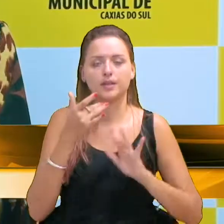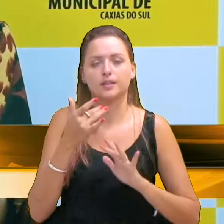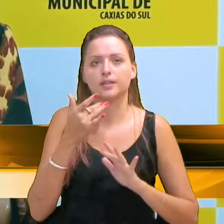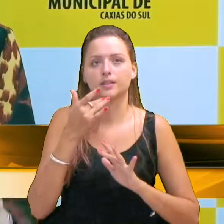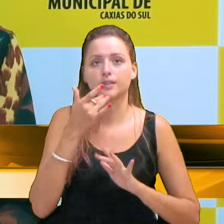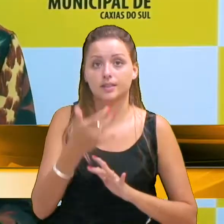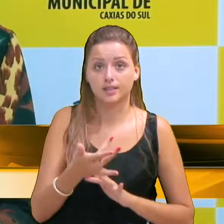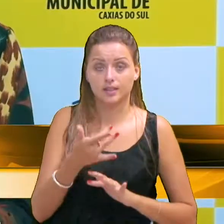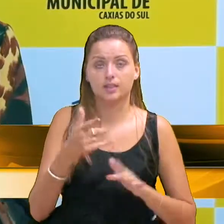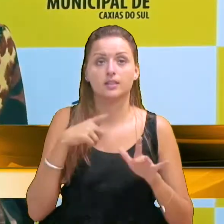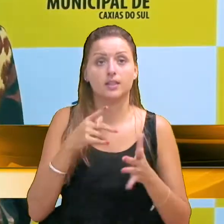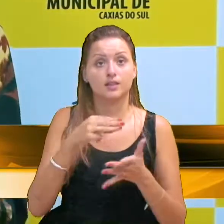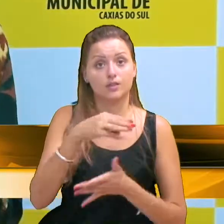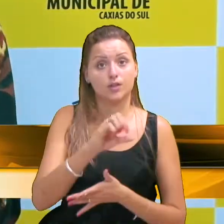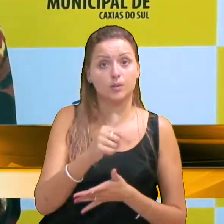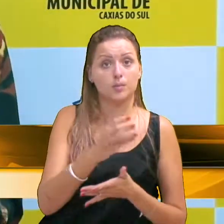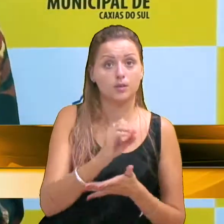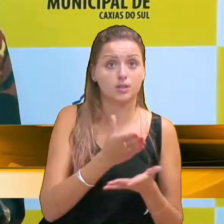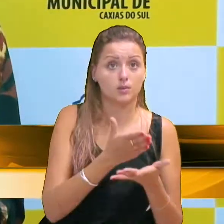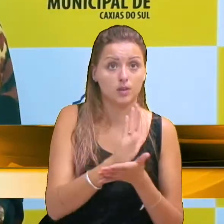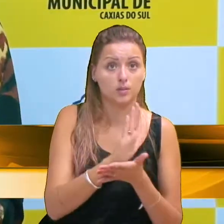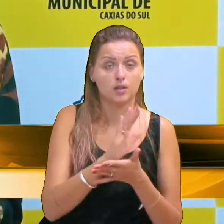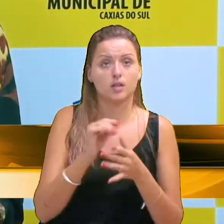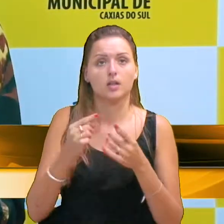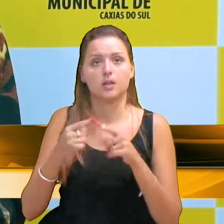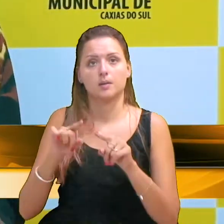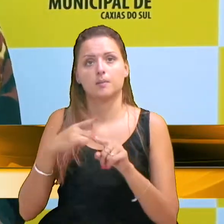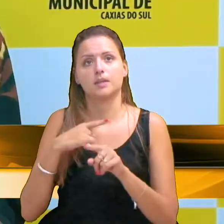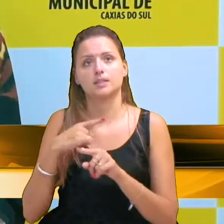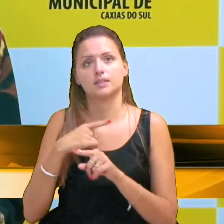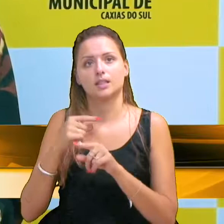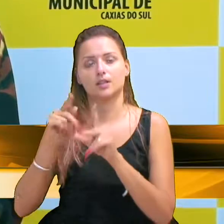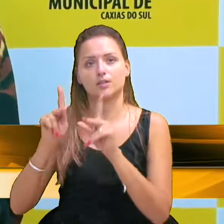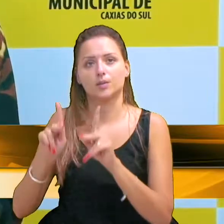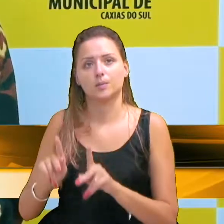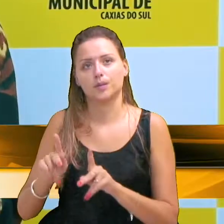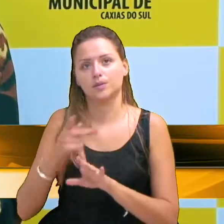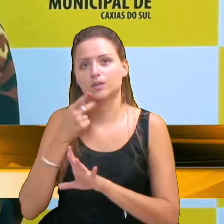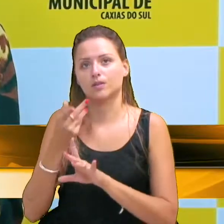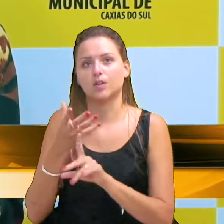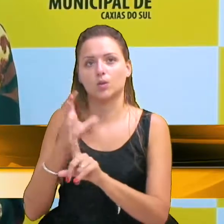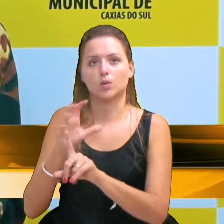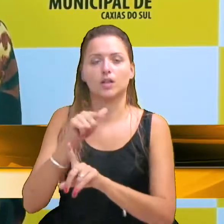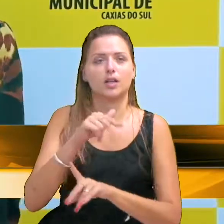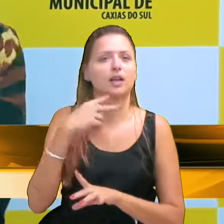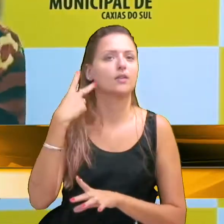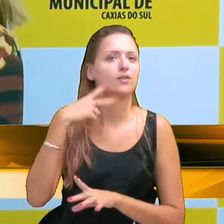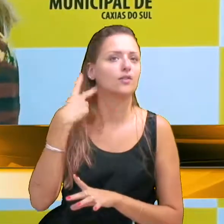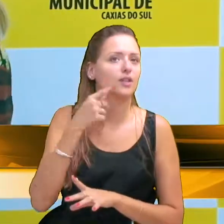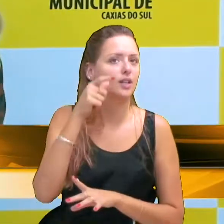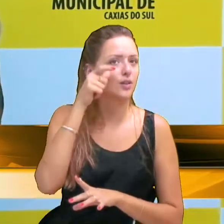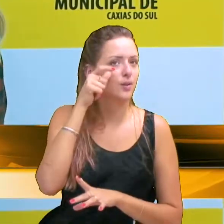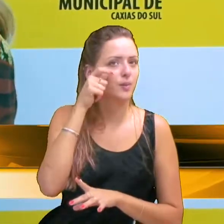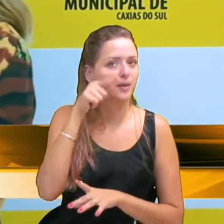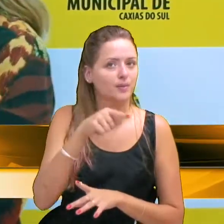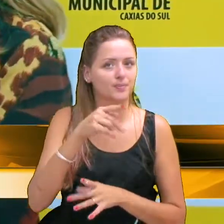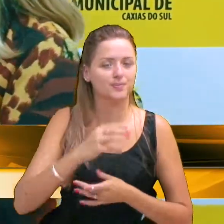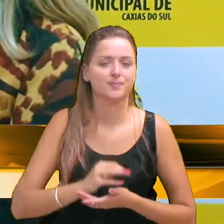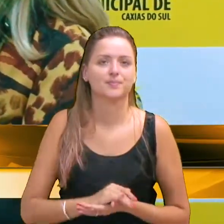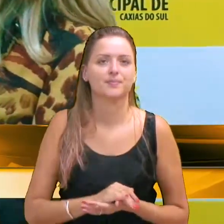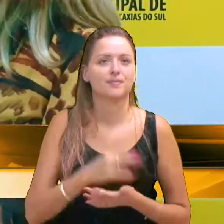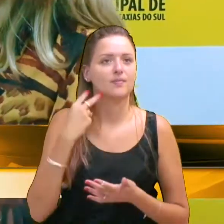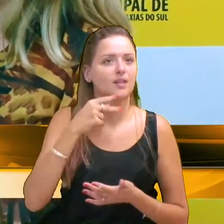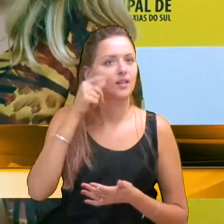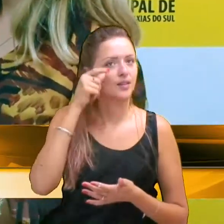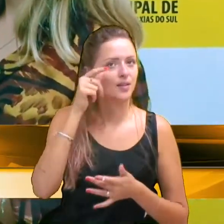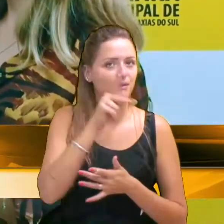moção aprovada, mas teve uma voz que se manifestou contrária, e é a do vereador Paulo Périco. Vereador Paulo